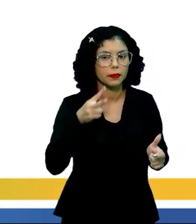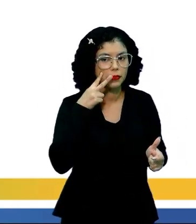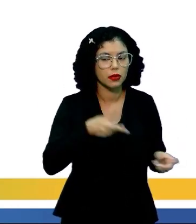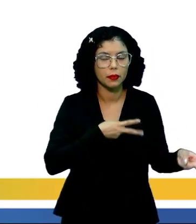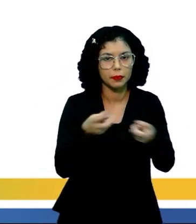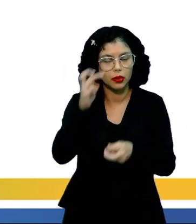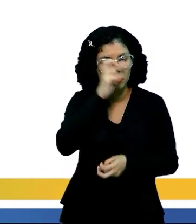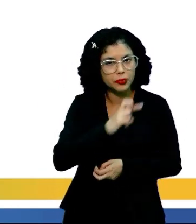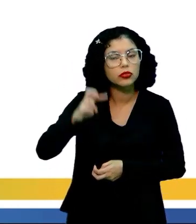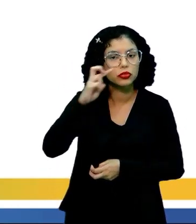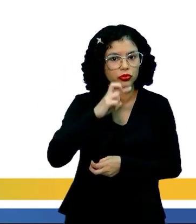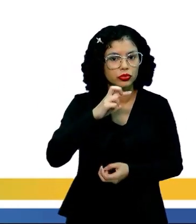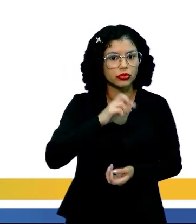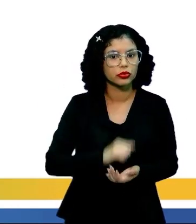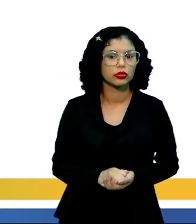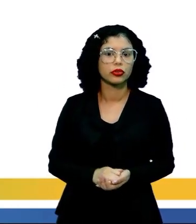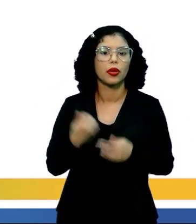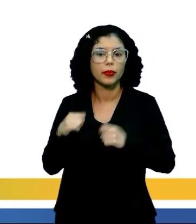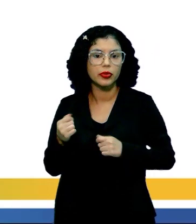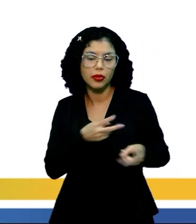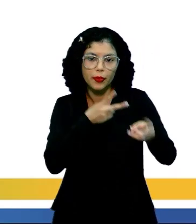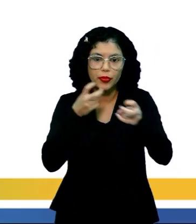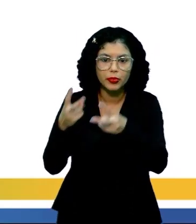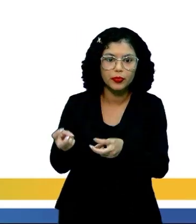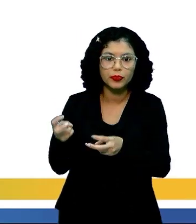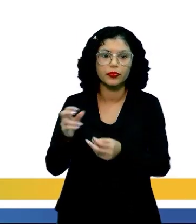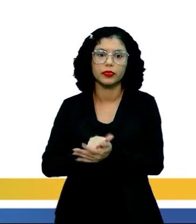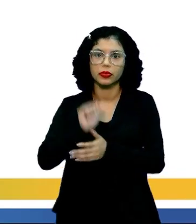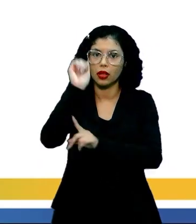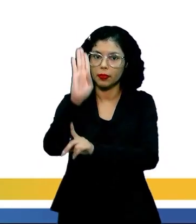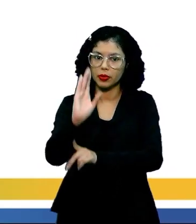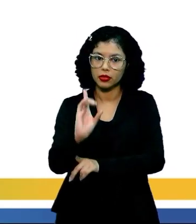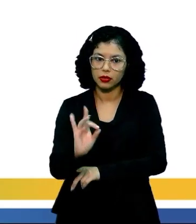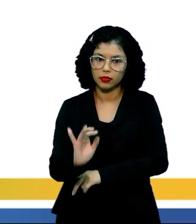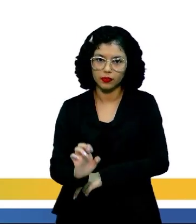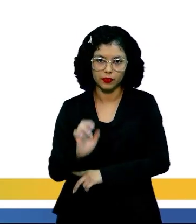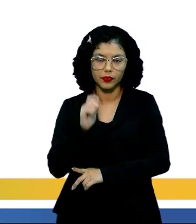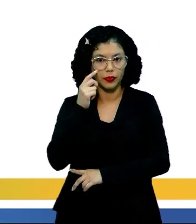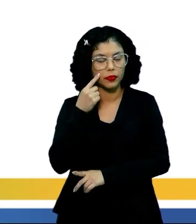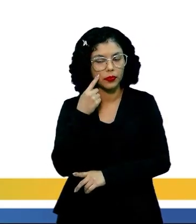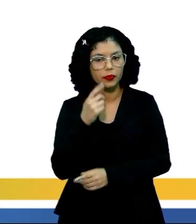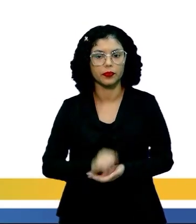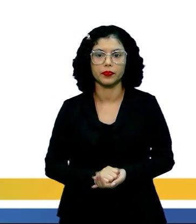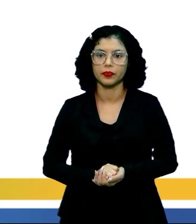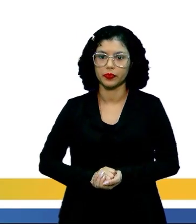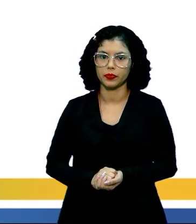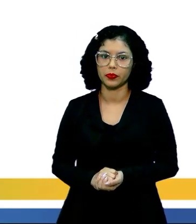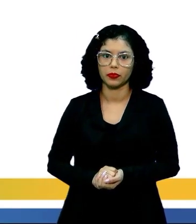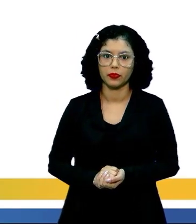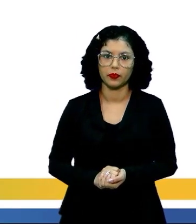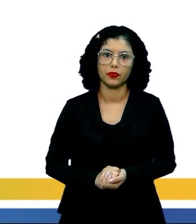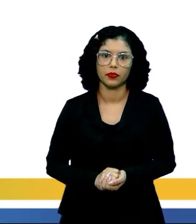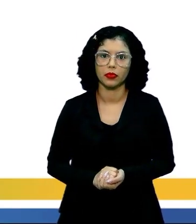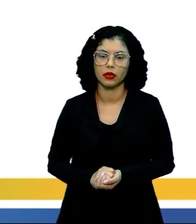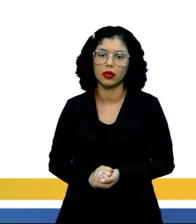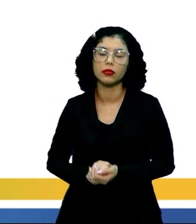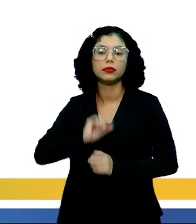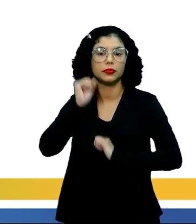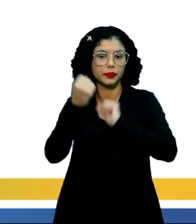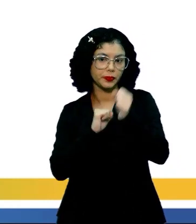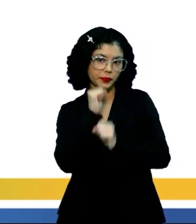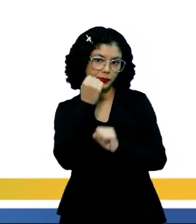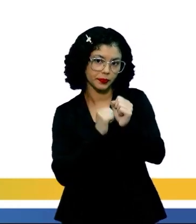com calma, tá? Então eu tenho que observar isso aqui, ó. Então, para analisar isso aqui comigo,